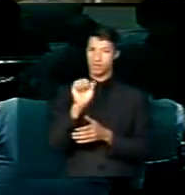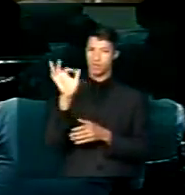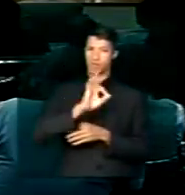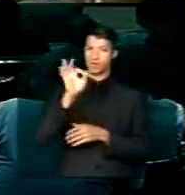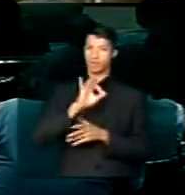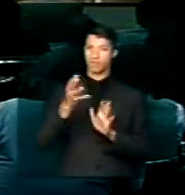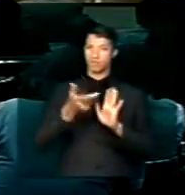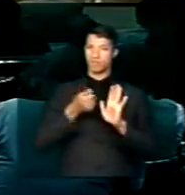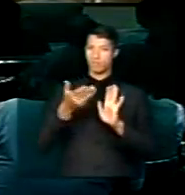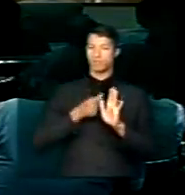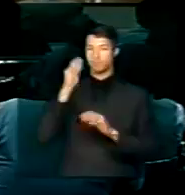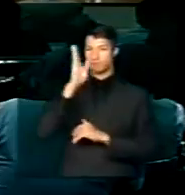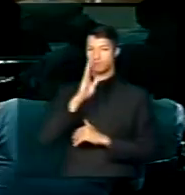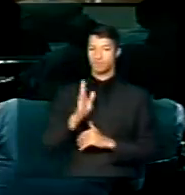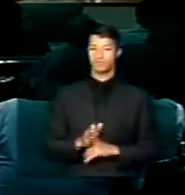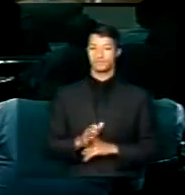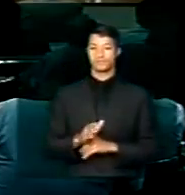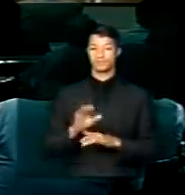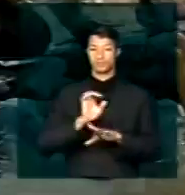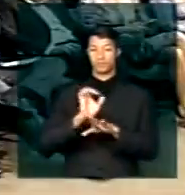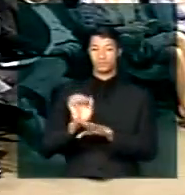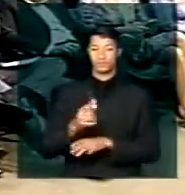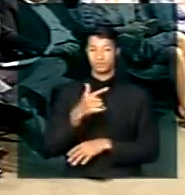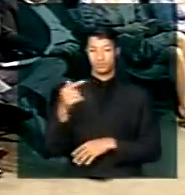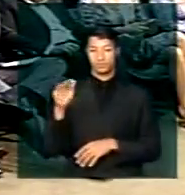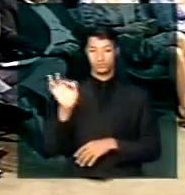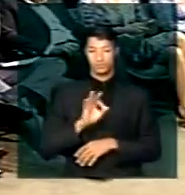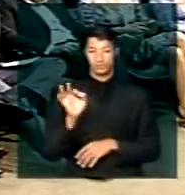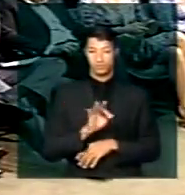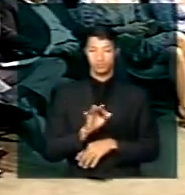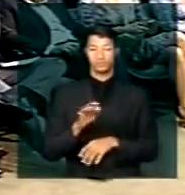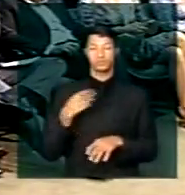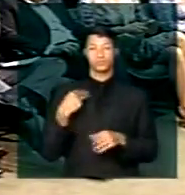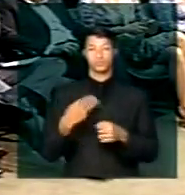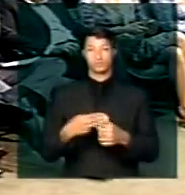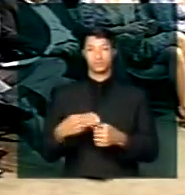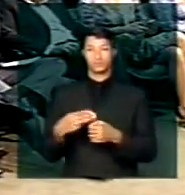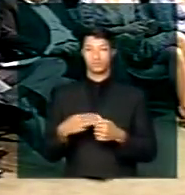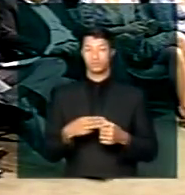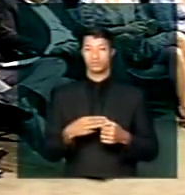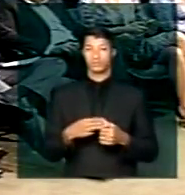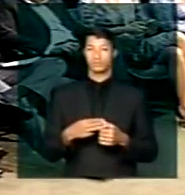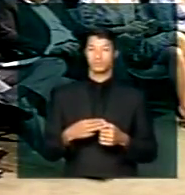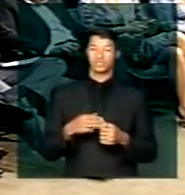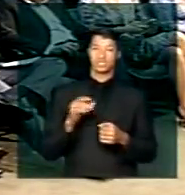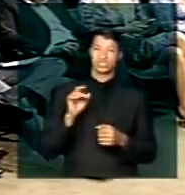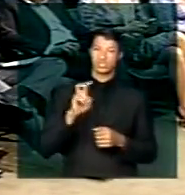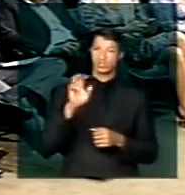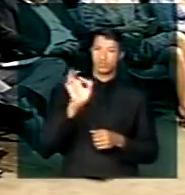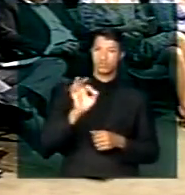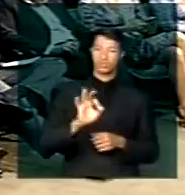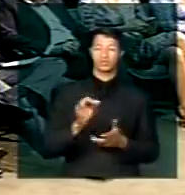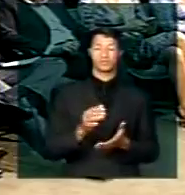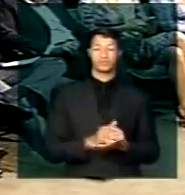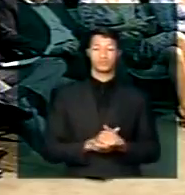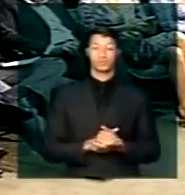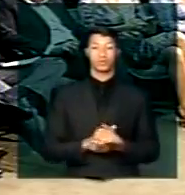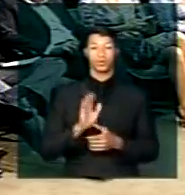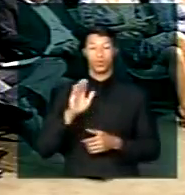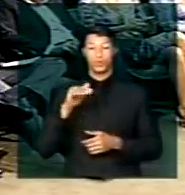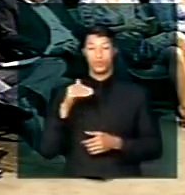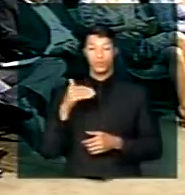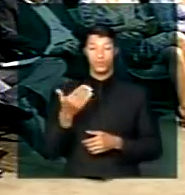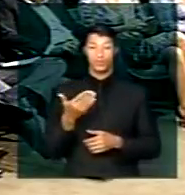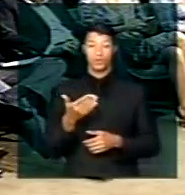68% da arrecadação nacional, os estados 27% e os municípios contam apenas 5%.